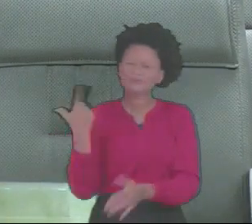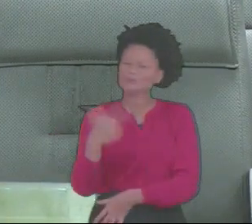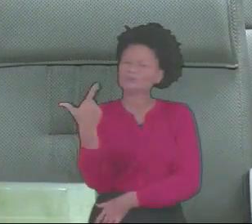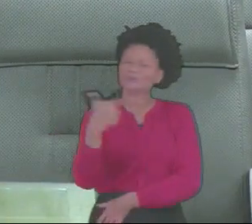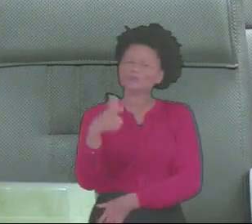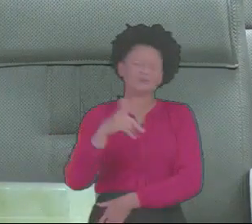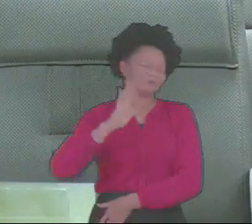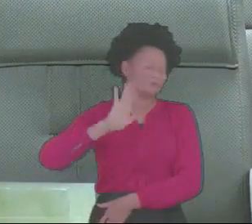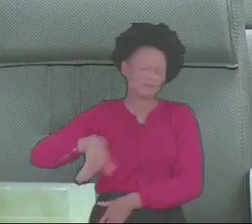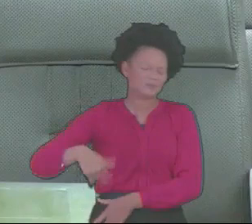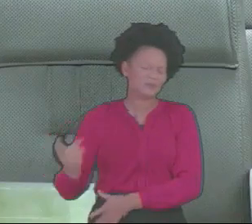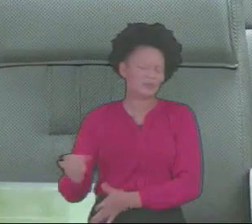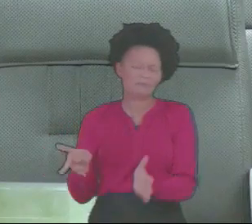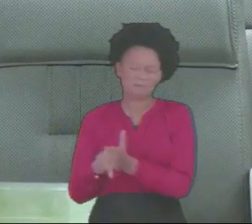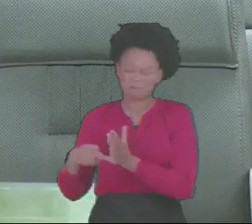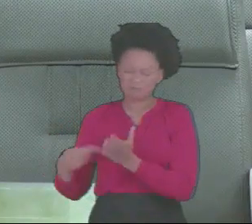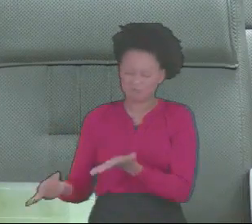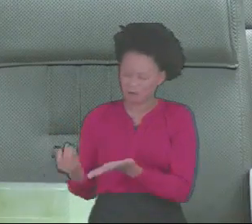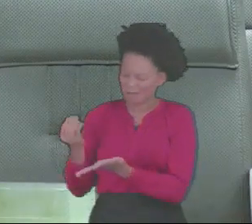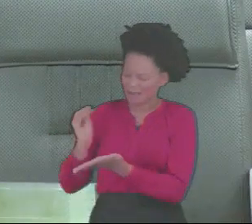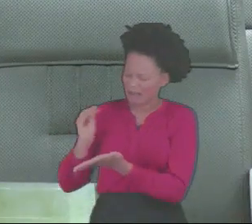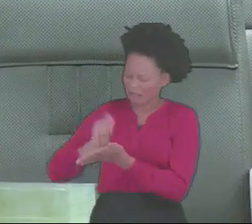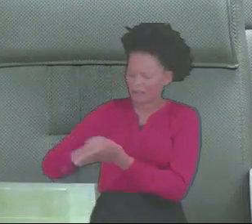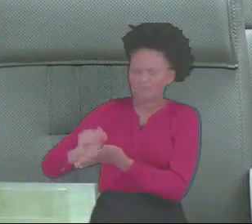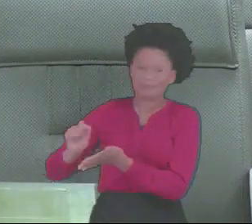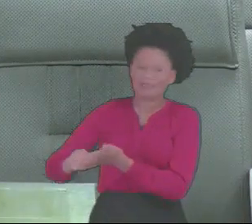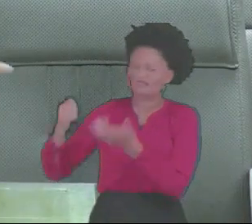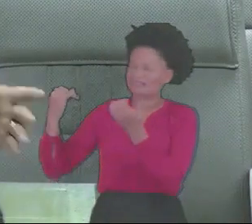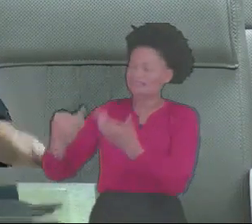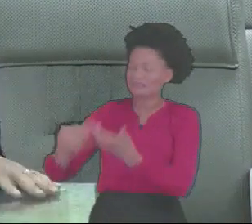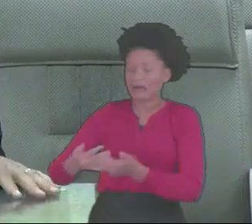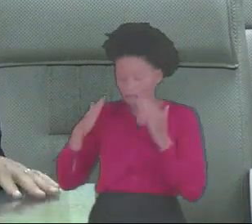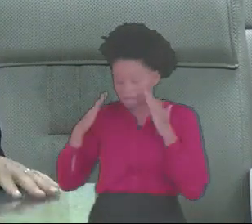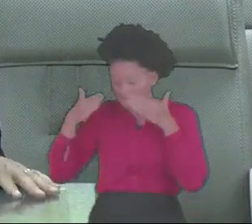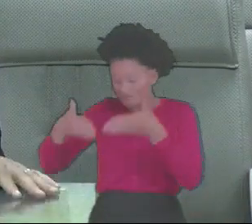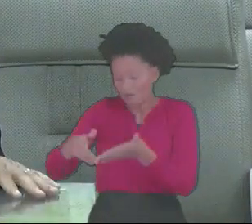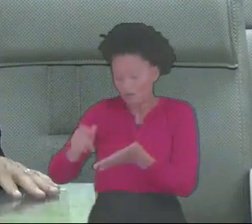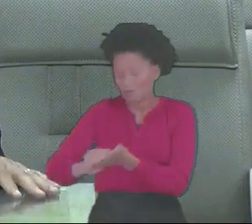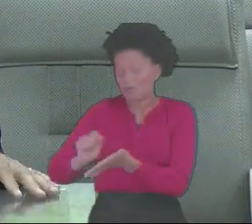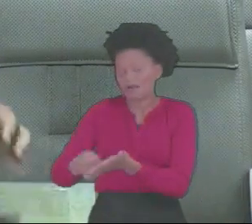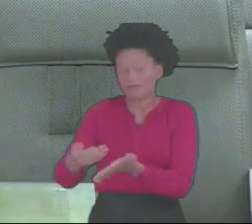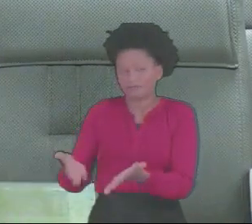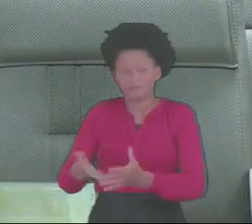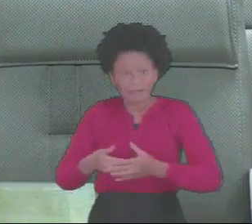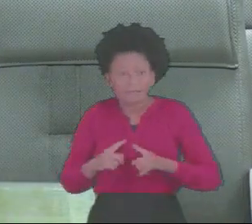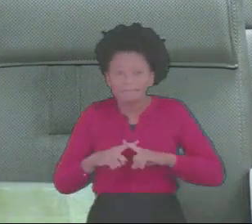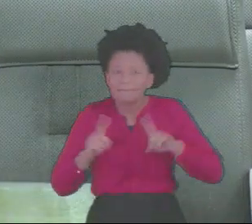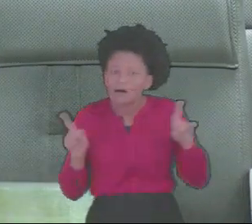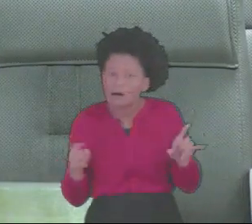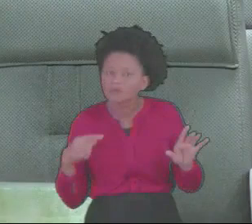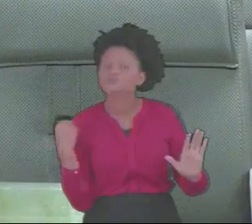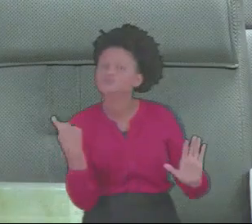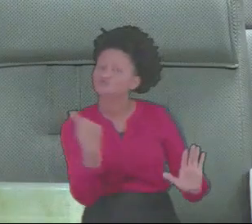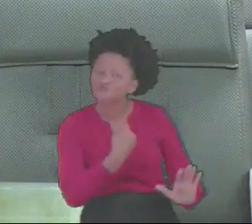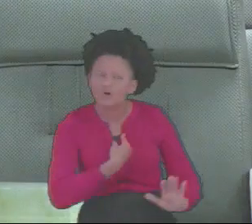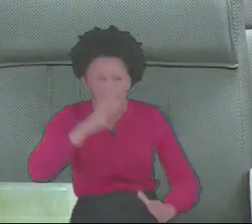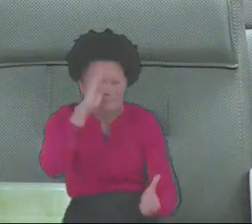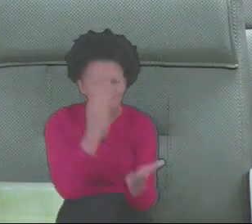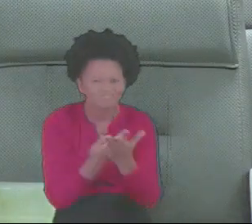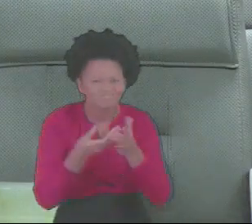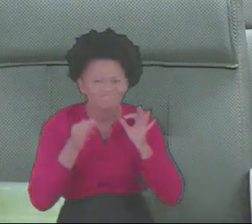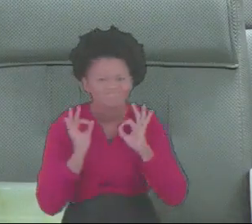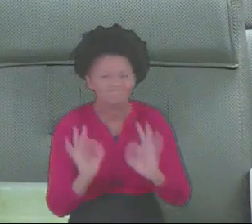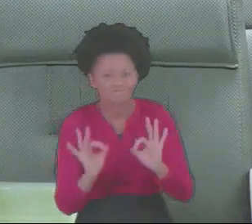que o escritor sagrado pudesse dar ênfase ao que está escrito e mais o nosso cremos piamente